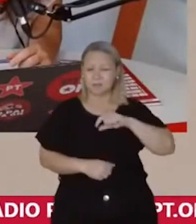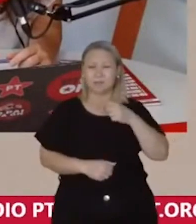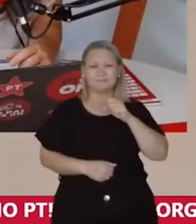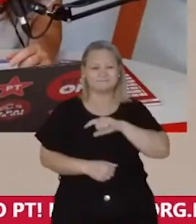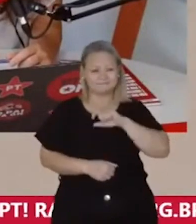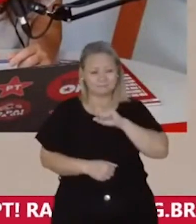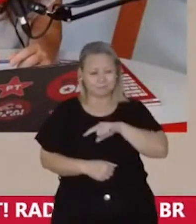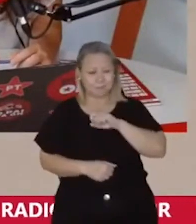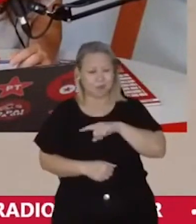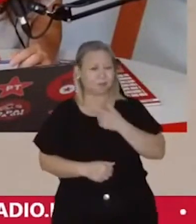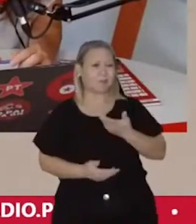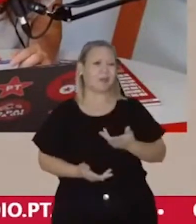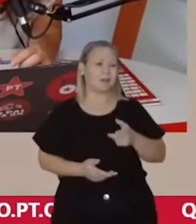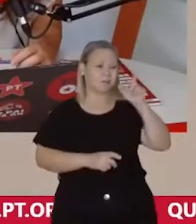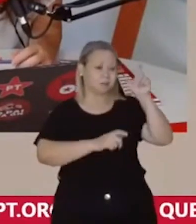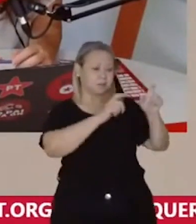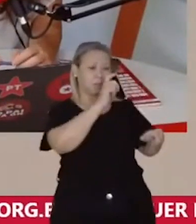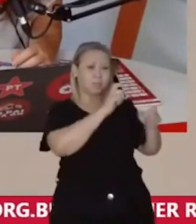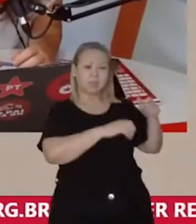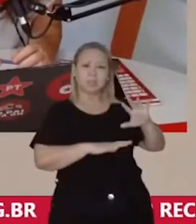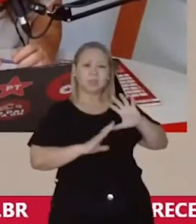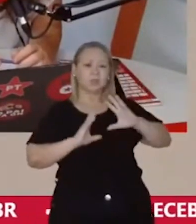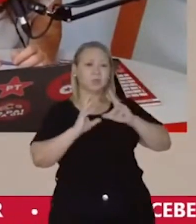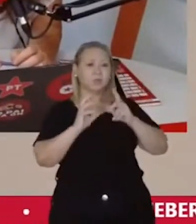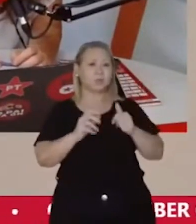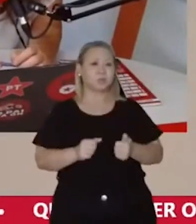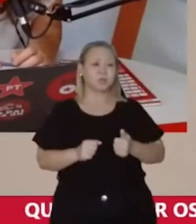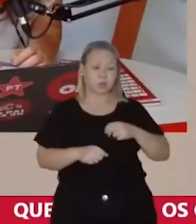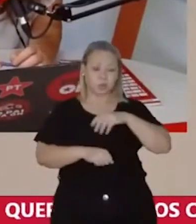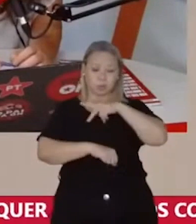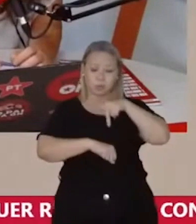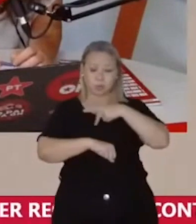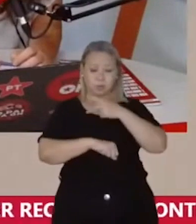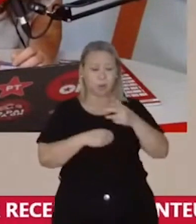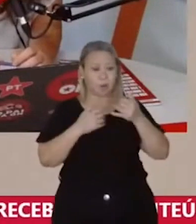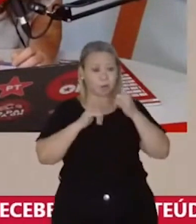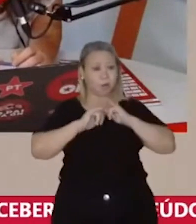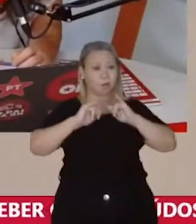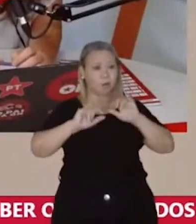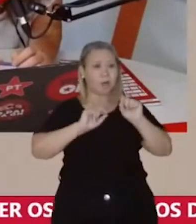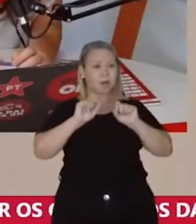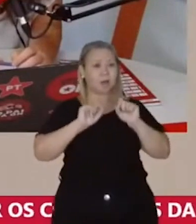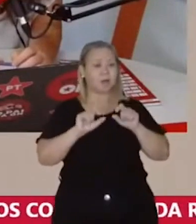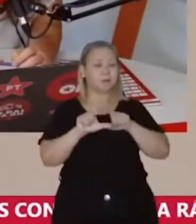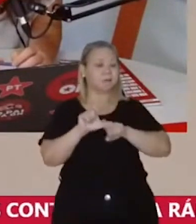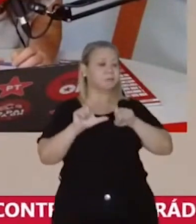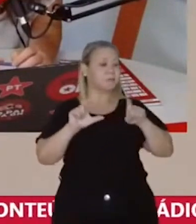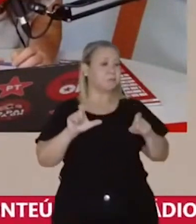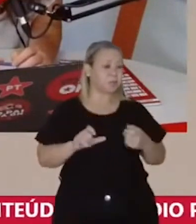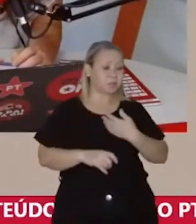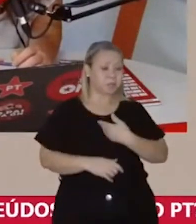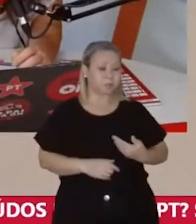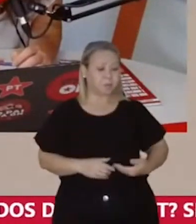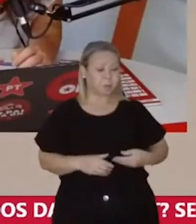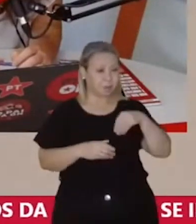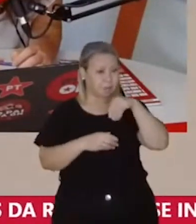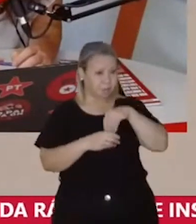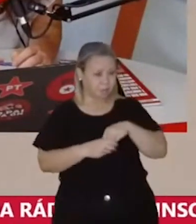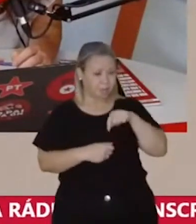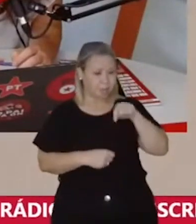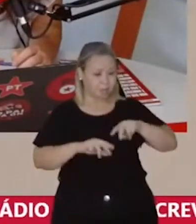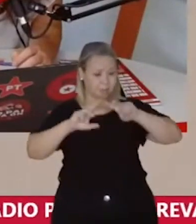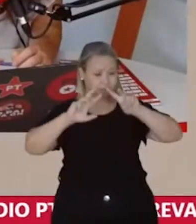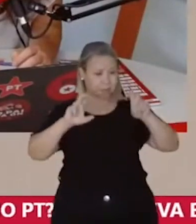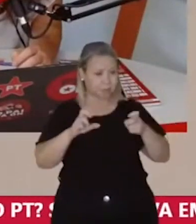nos atores internacionais, né? Eu tenho também dito, Amanda, que independente de governo que entra, essa